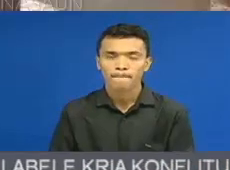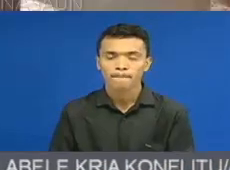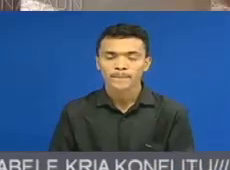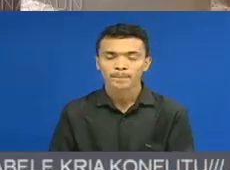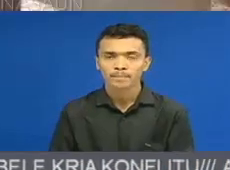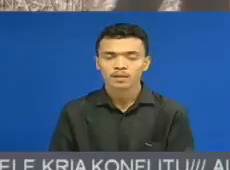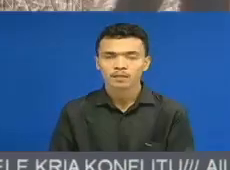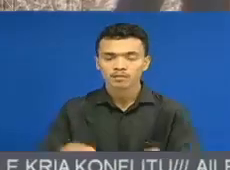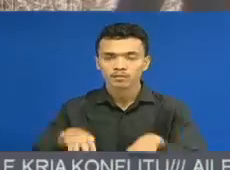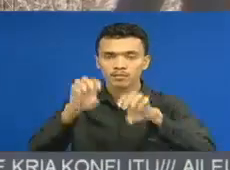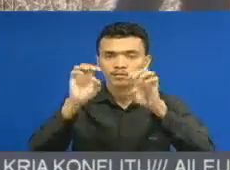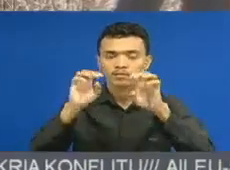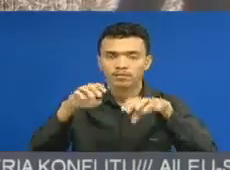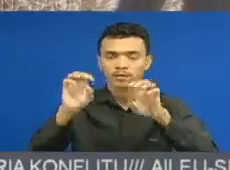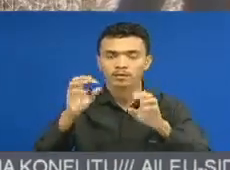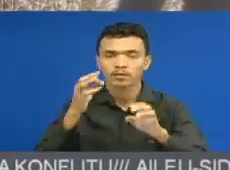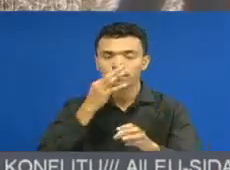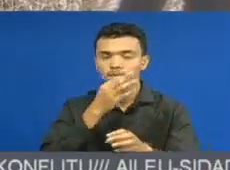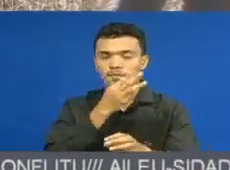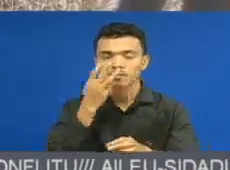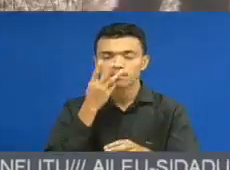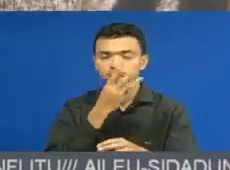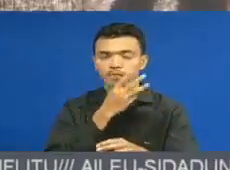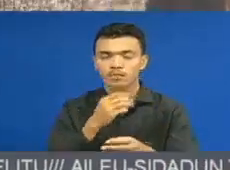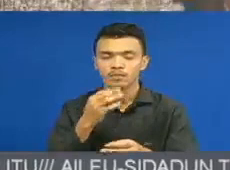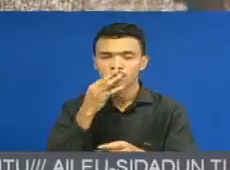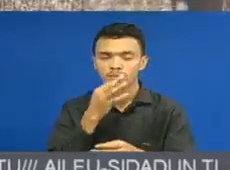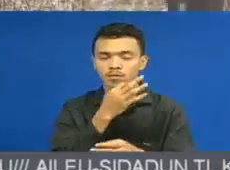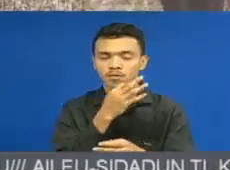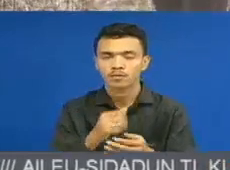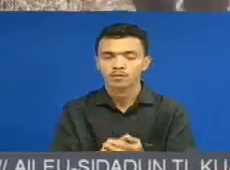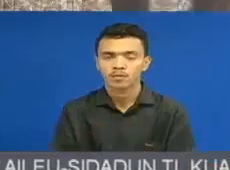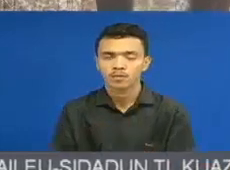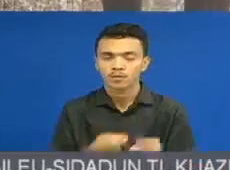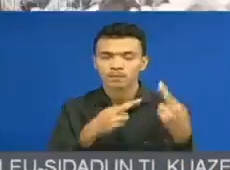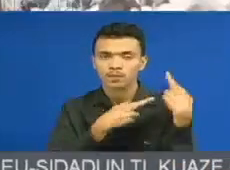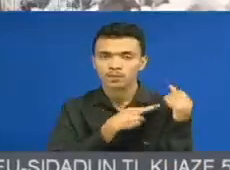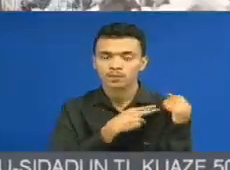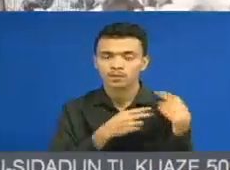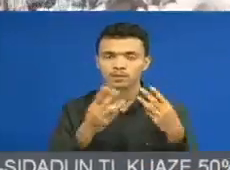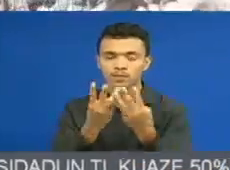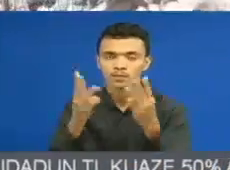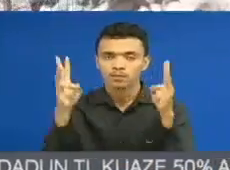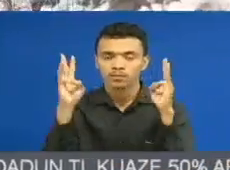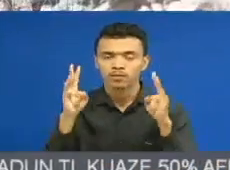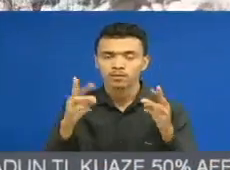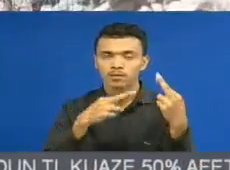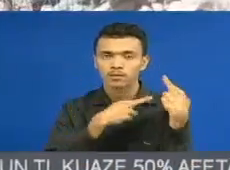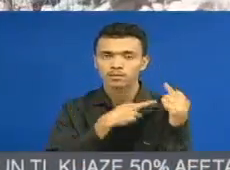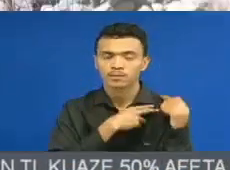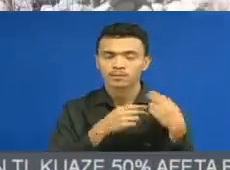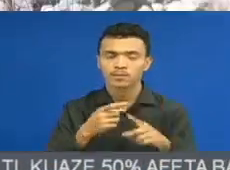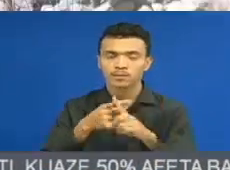modo responsabiliza husi companhia Manufaiki Cartório, Turet Público no Moro, responsabiliza